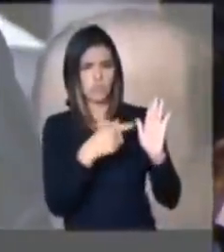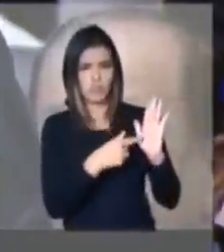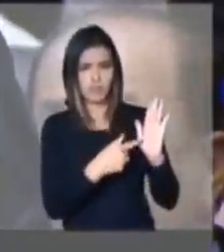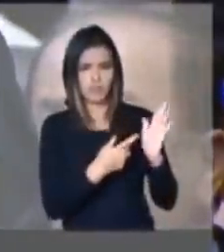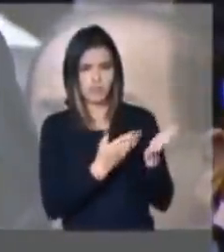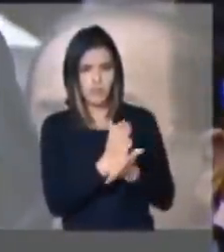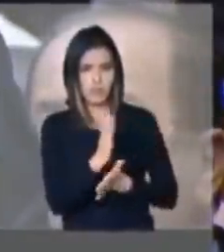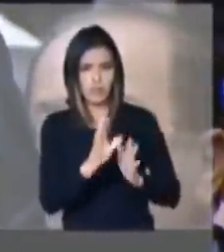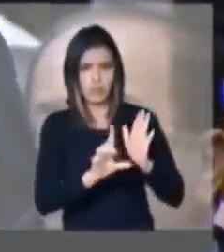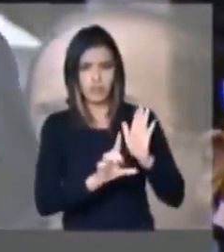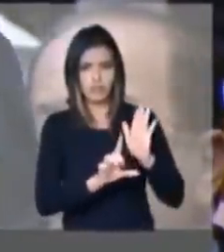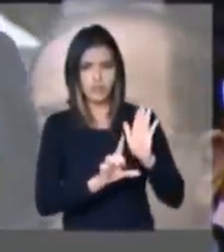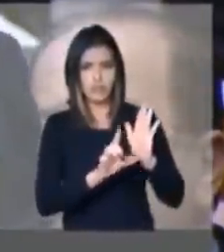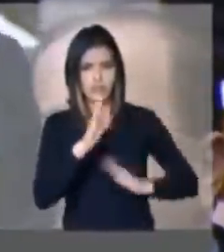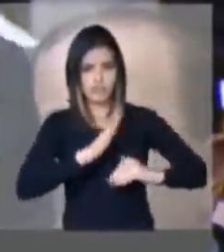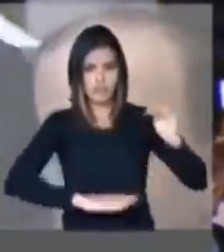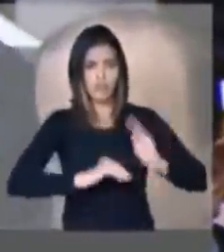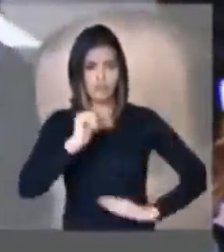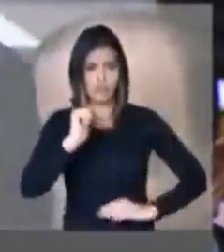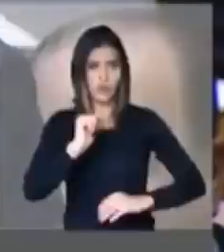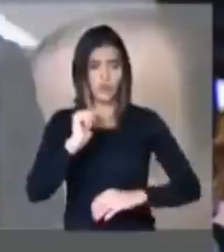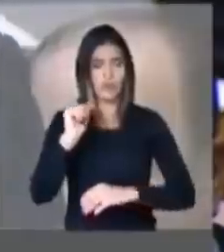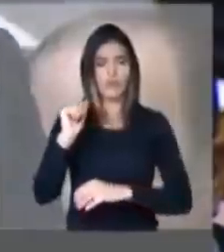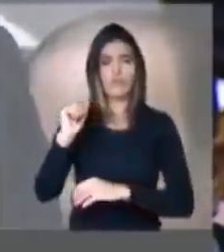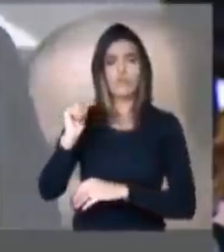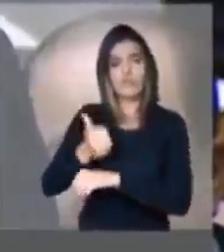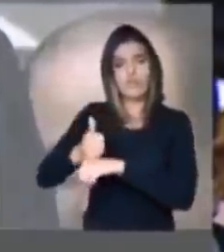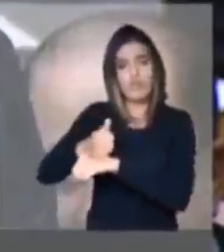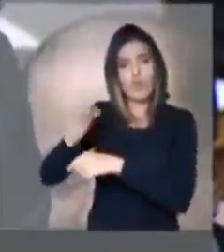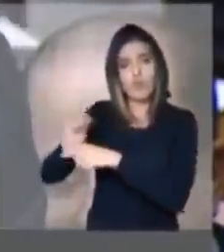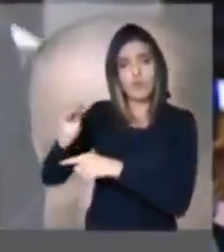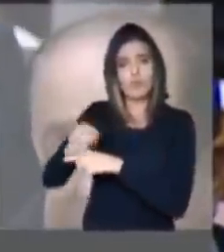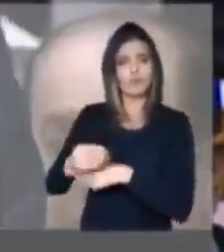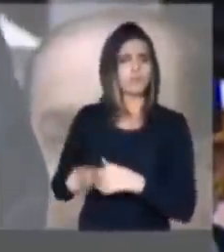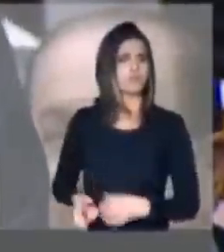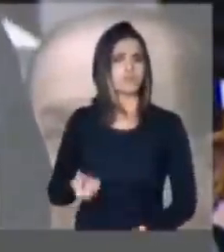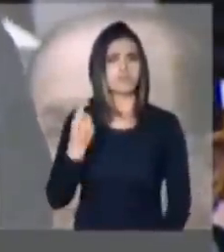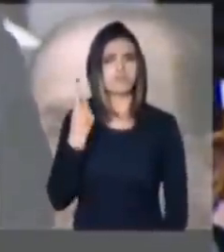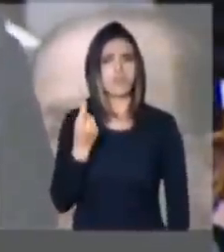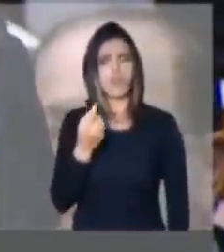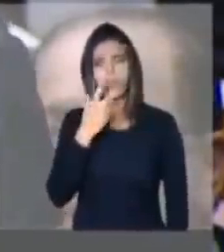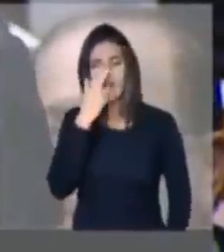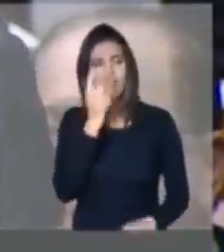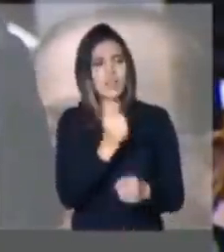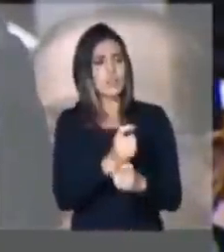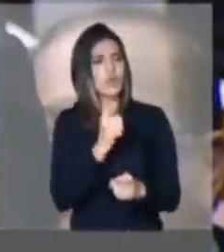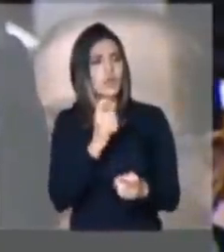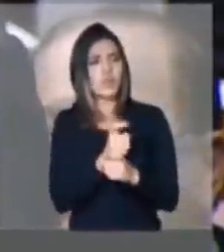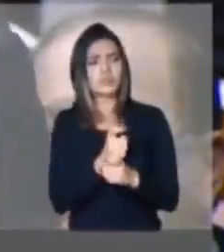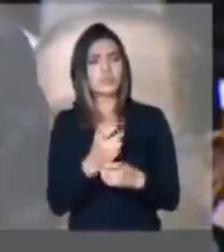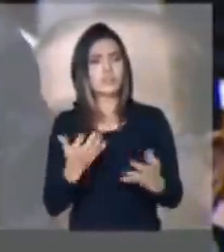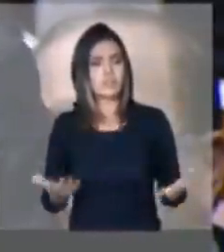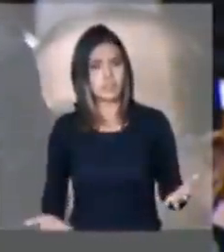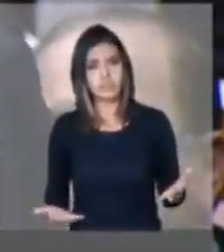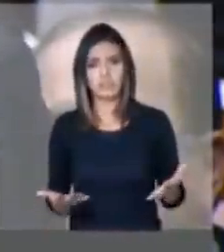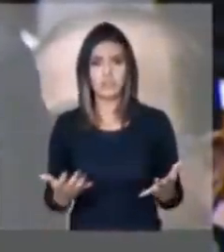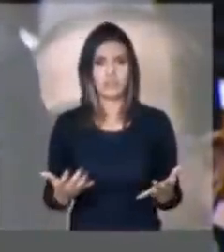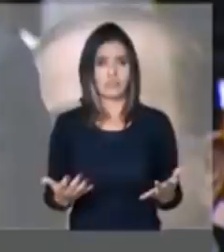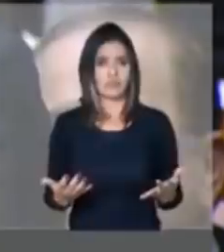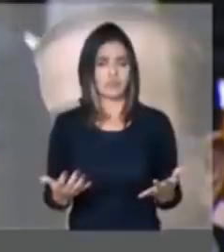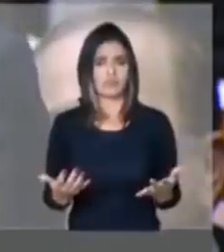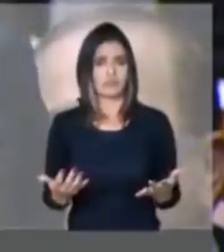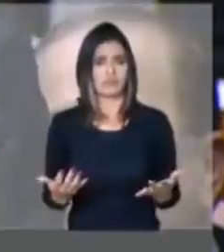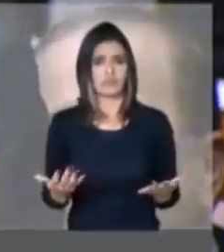de cuidadoso de idosos só pode ser por ignorância. Não tem o menor